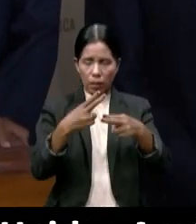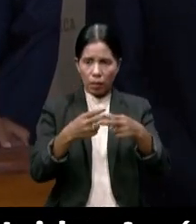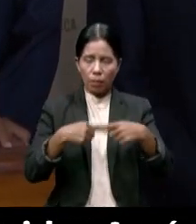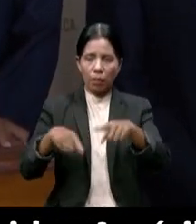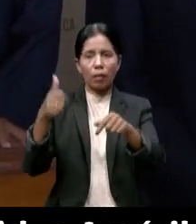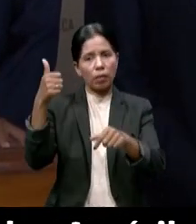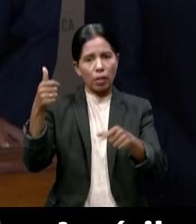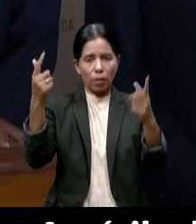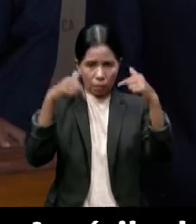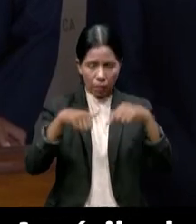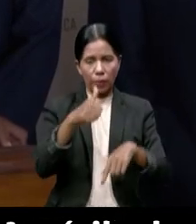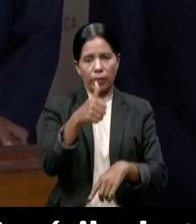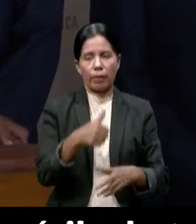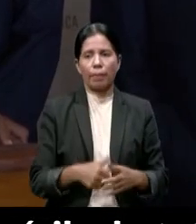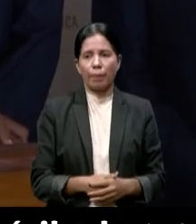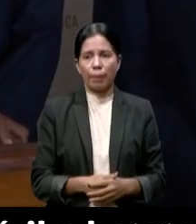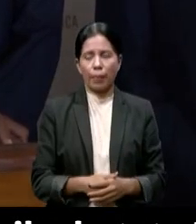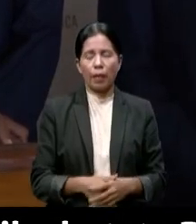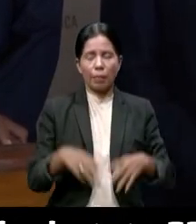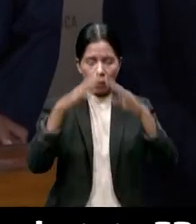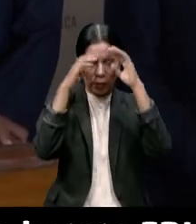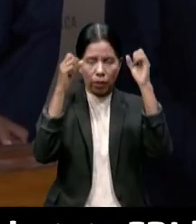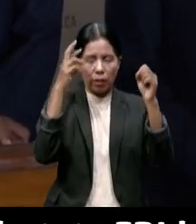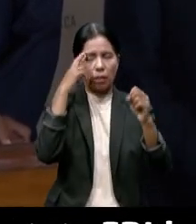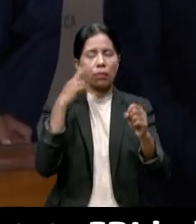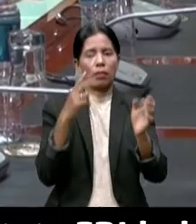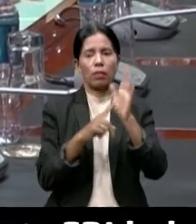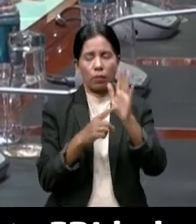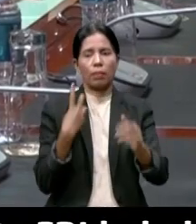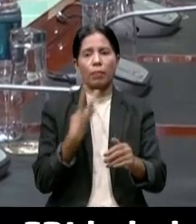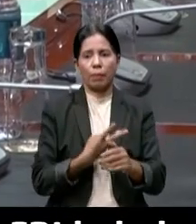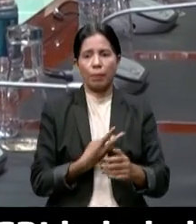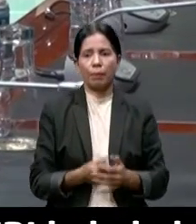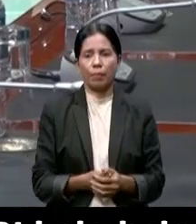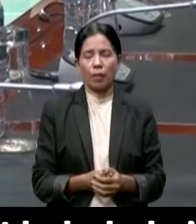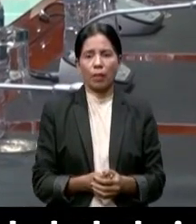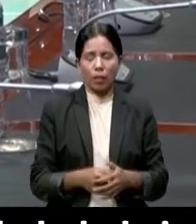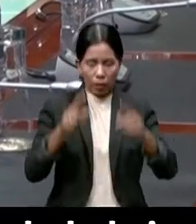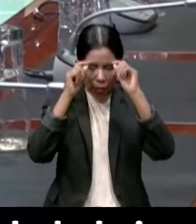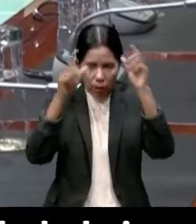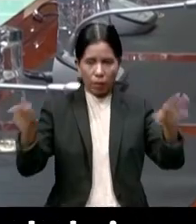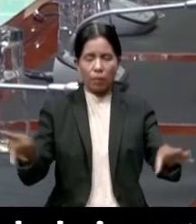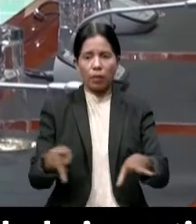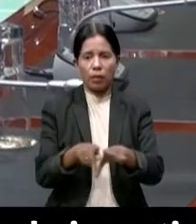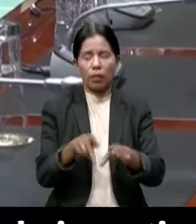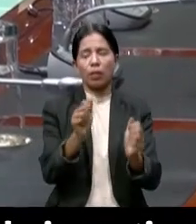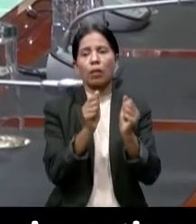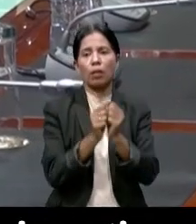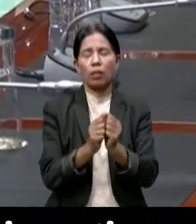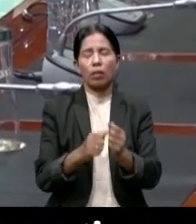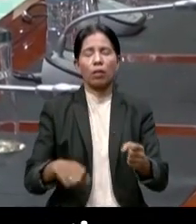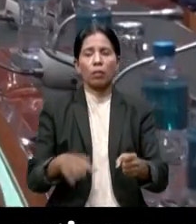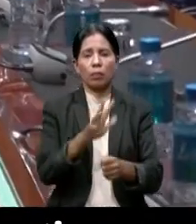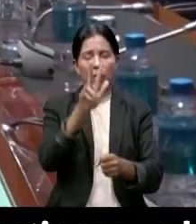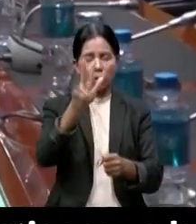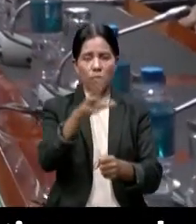dia. E também é importante a mensagem também sobre as leis que ela vai delegar a tomar. Jogos Olímpicos Paris, Tinané, Timor-Leste participa com modalidade desportiva